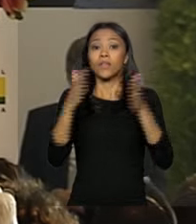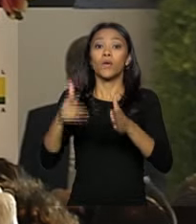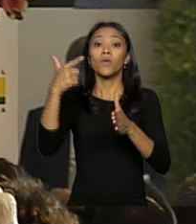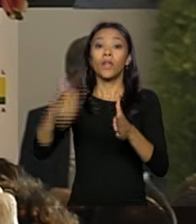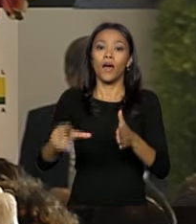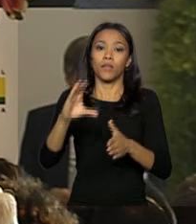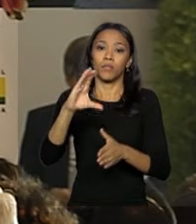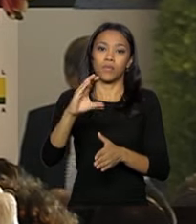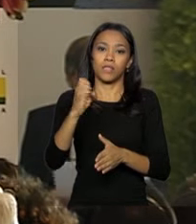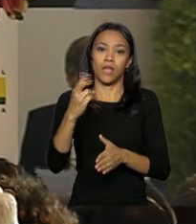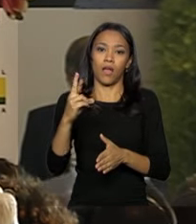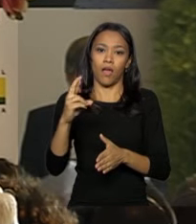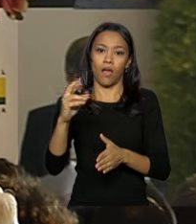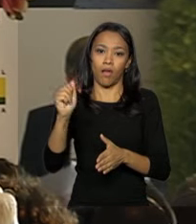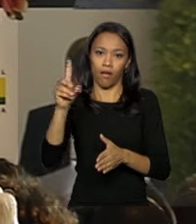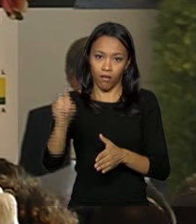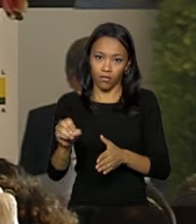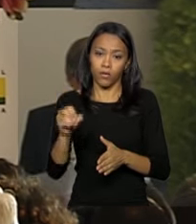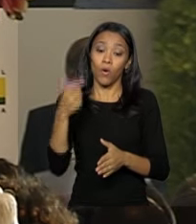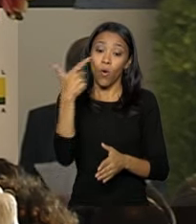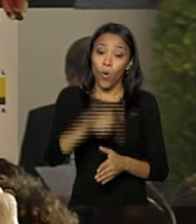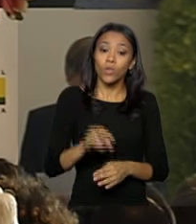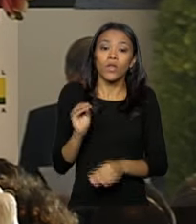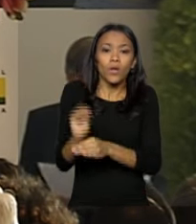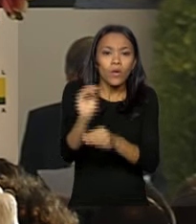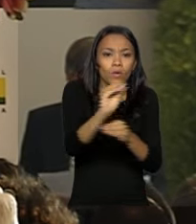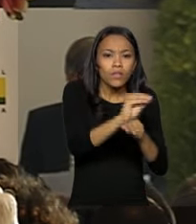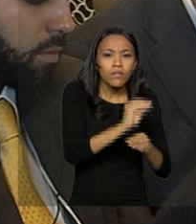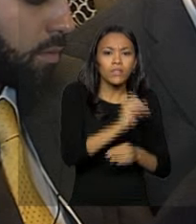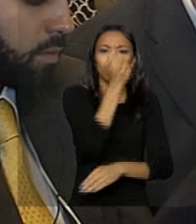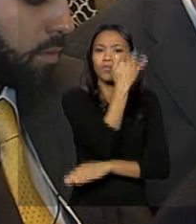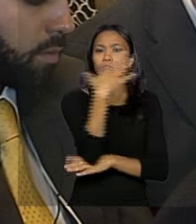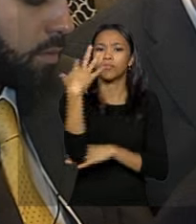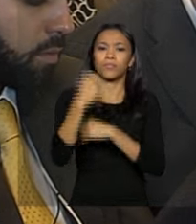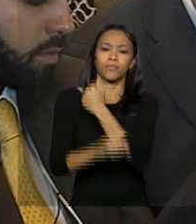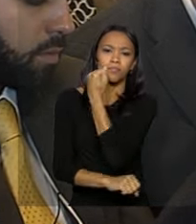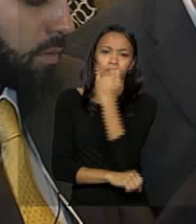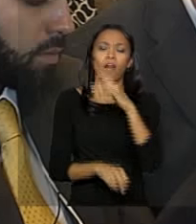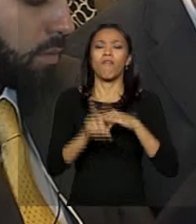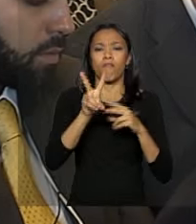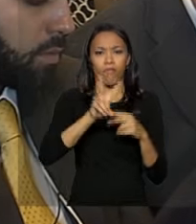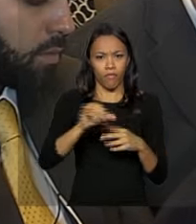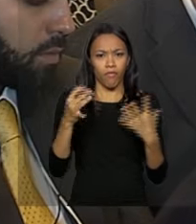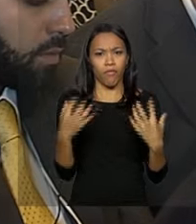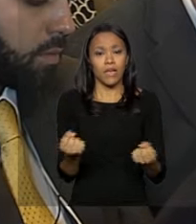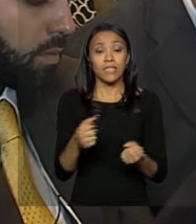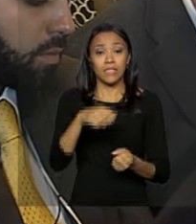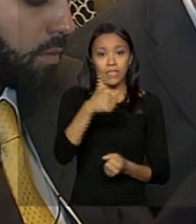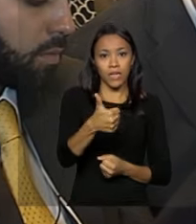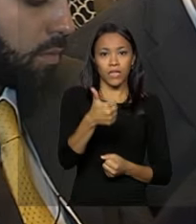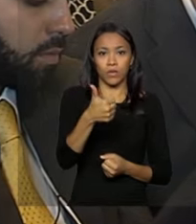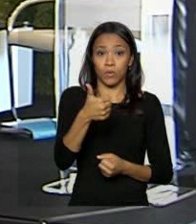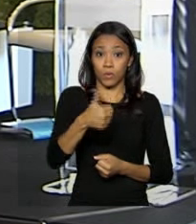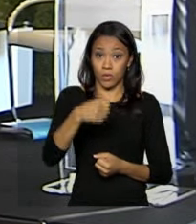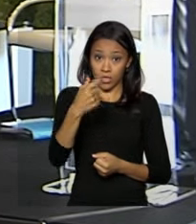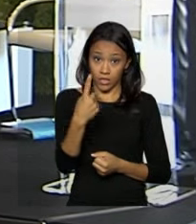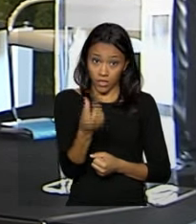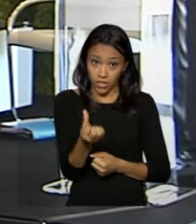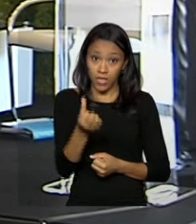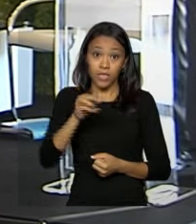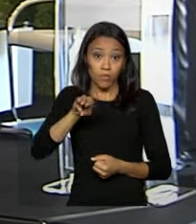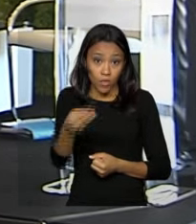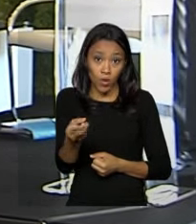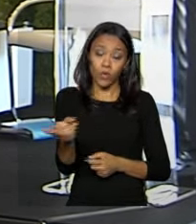Outro programa beneficiado é o de conservação de florestas tropicais. Vão ser 116 milhões de reais